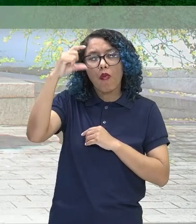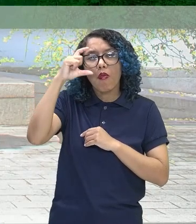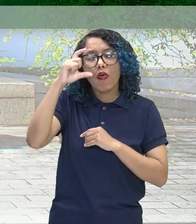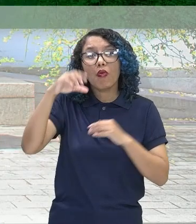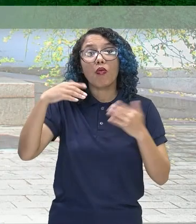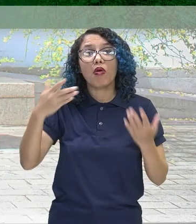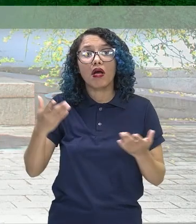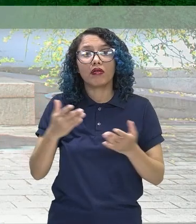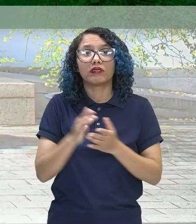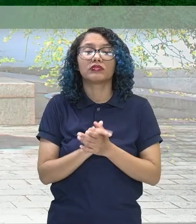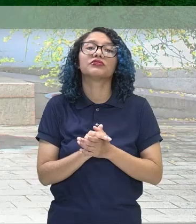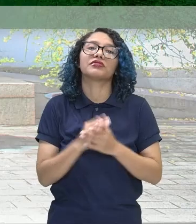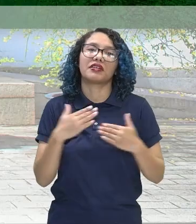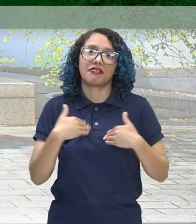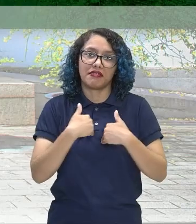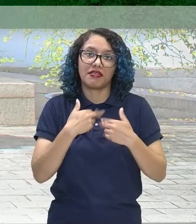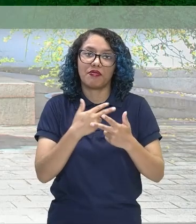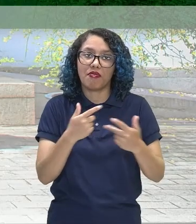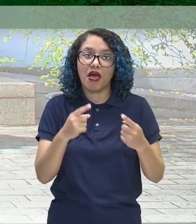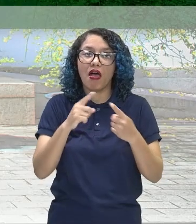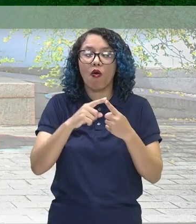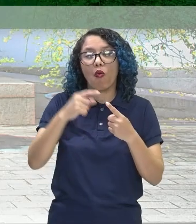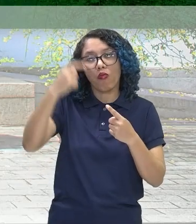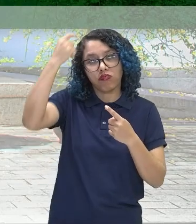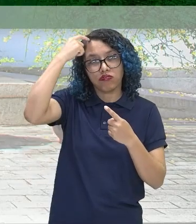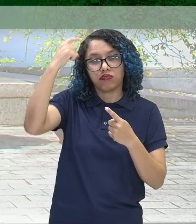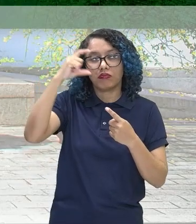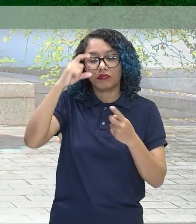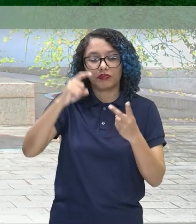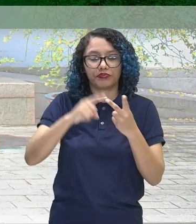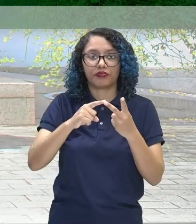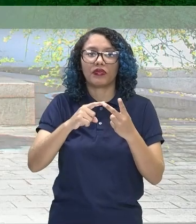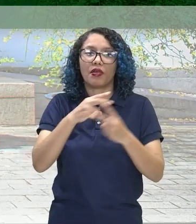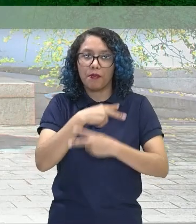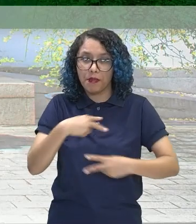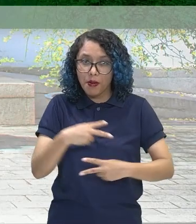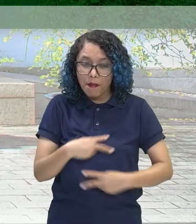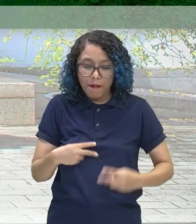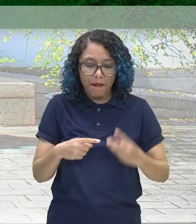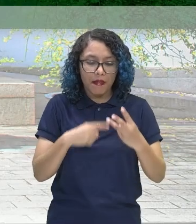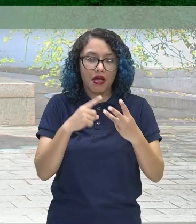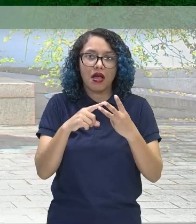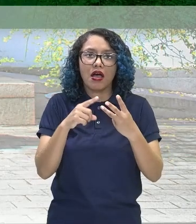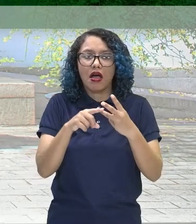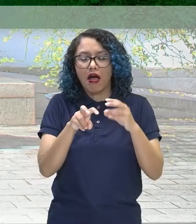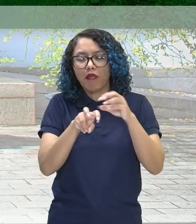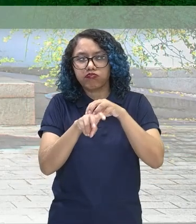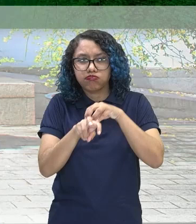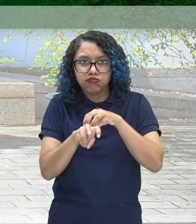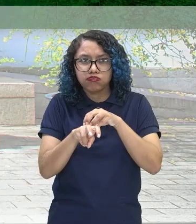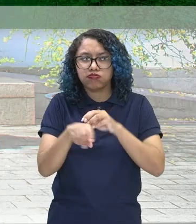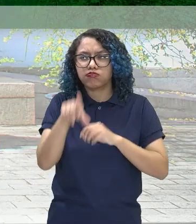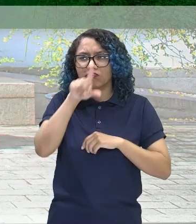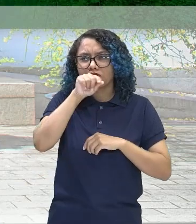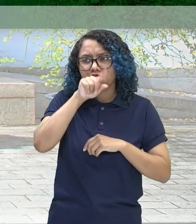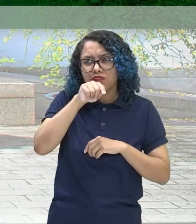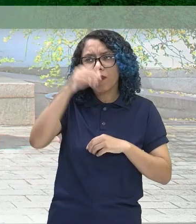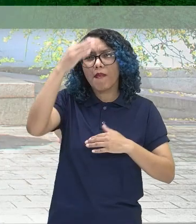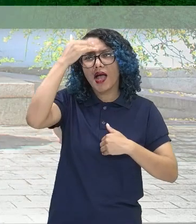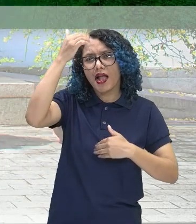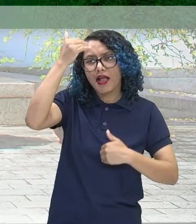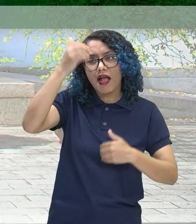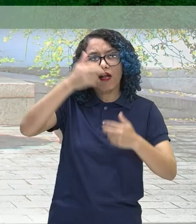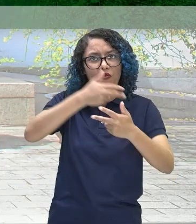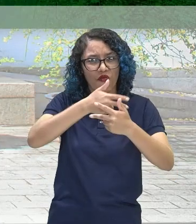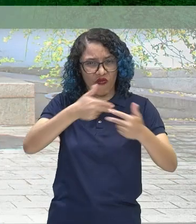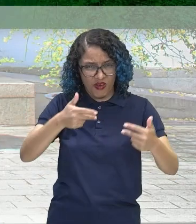São os próprios animais. Nós temos o panda, a tigresa, o louva-a-Deus, a garça, o macaco, dentre outros.